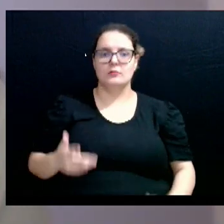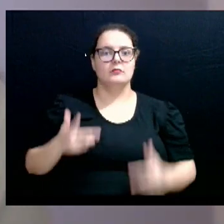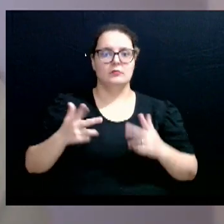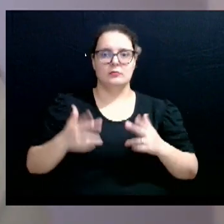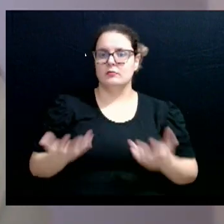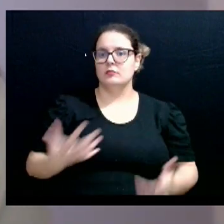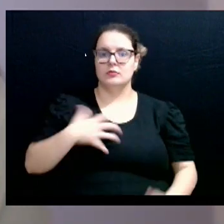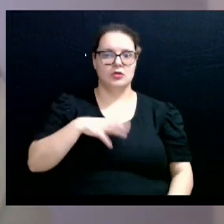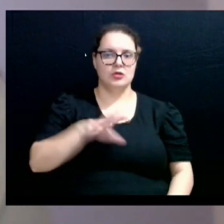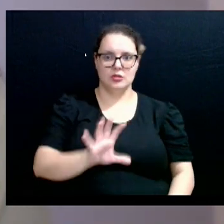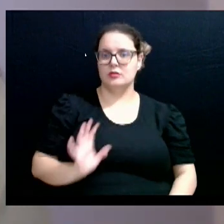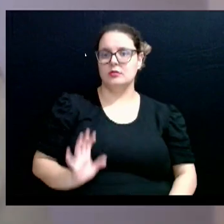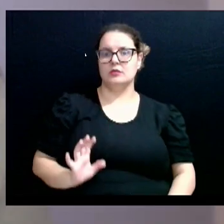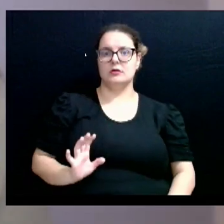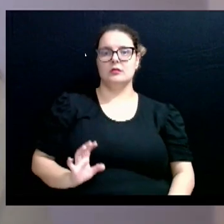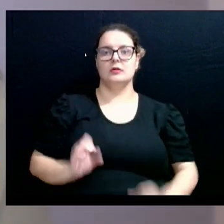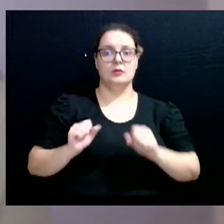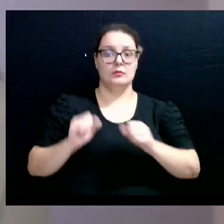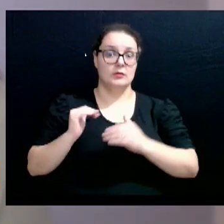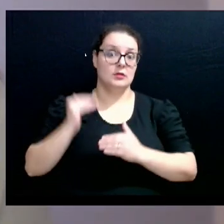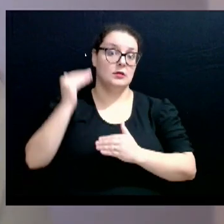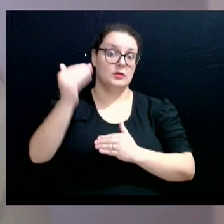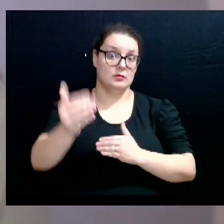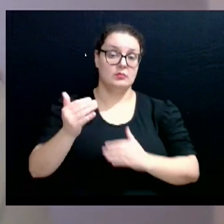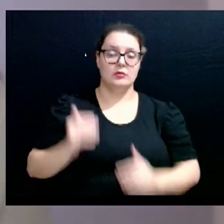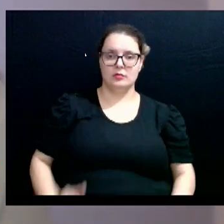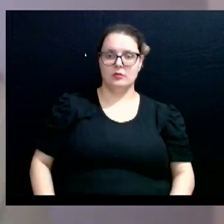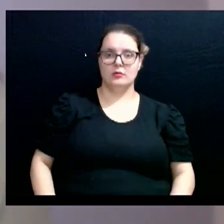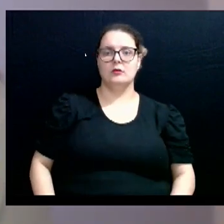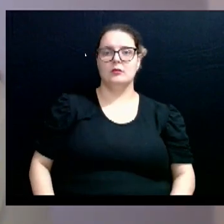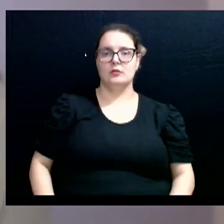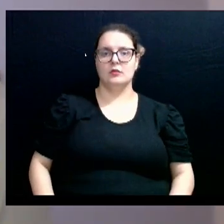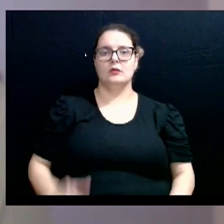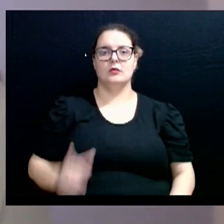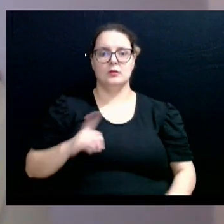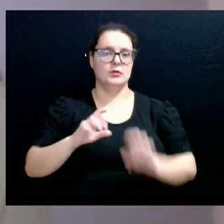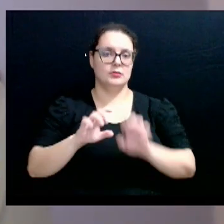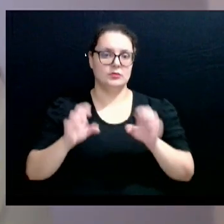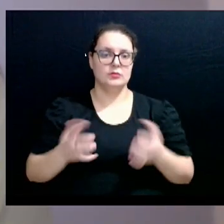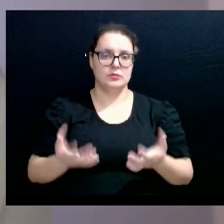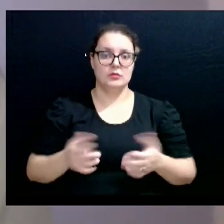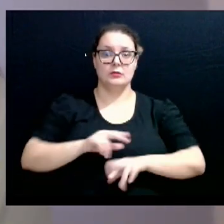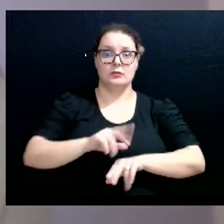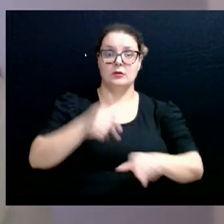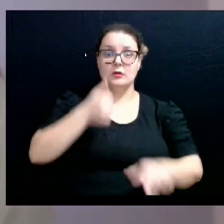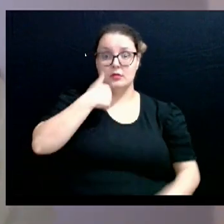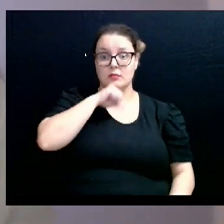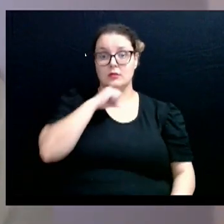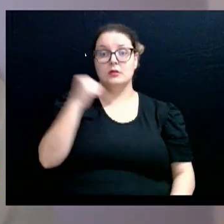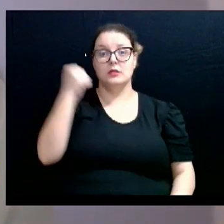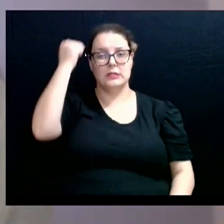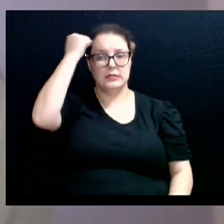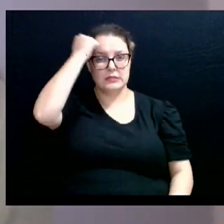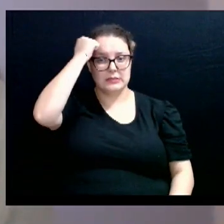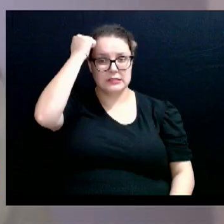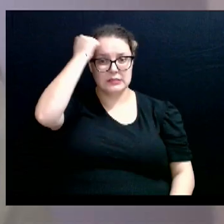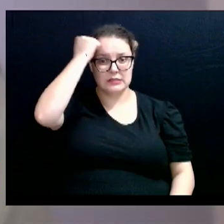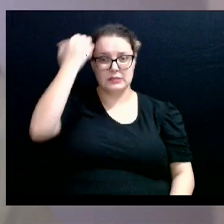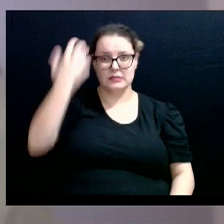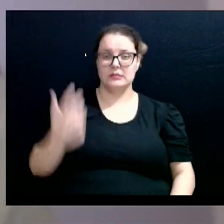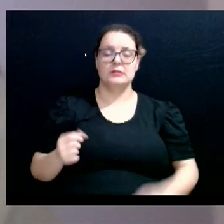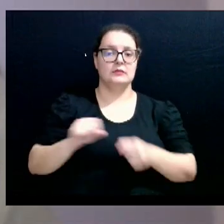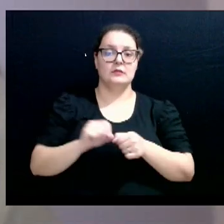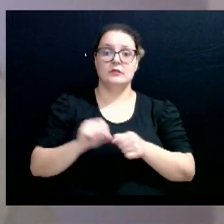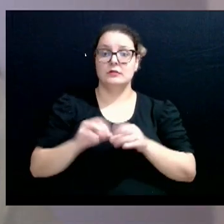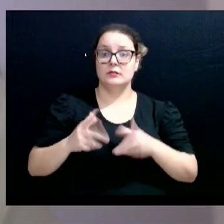lá na frente ter os frutos, né? Então, muitas mães elas ficam nessa culpa de que tem que fazer tudo, resolver